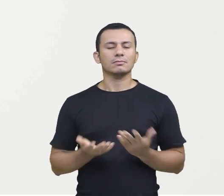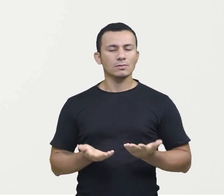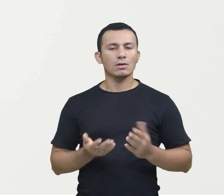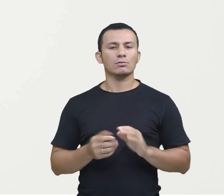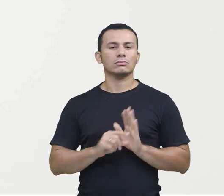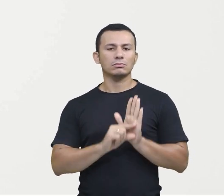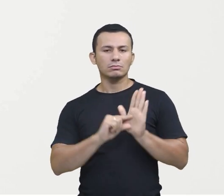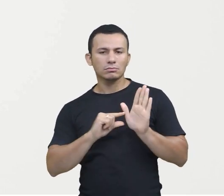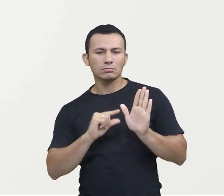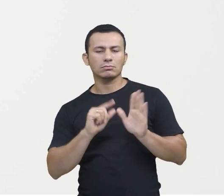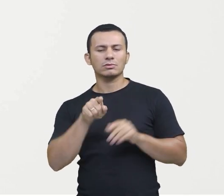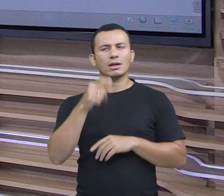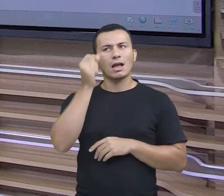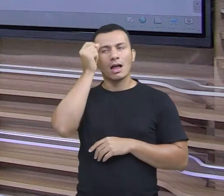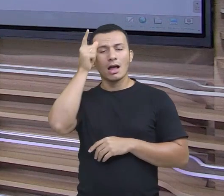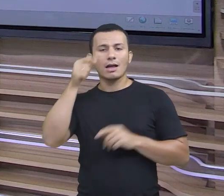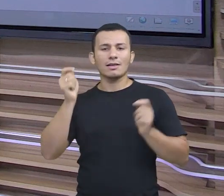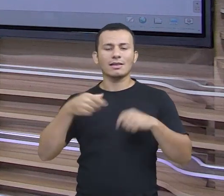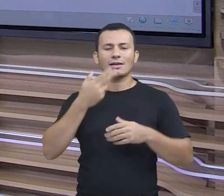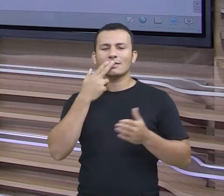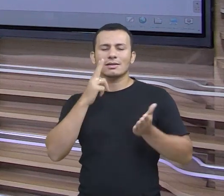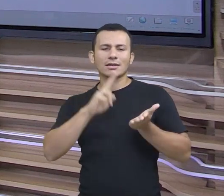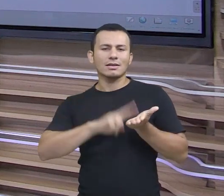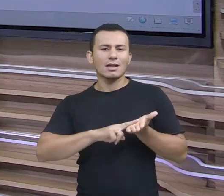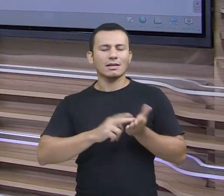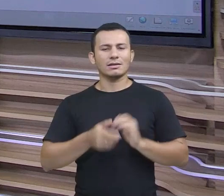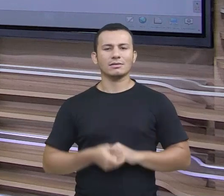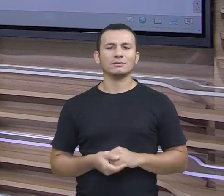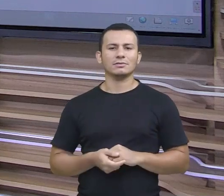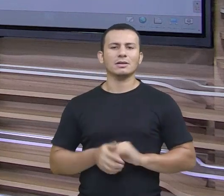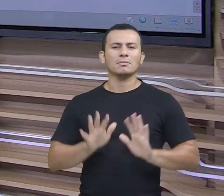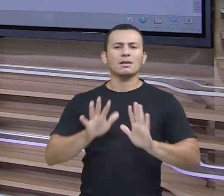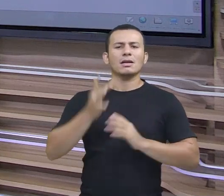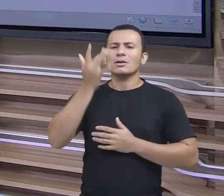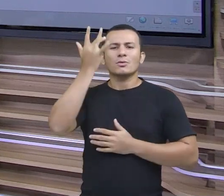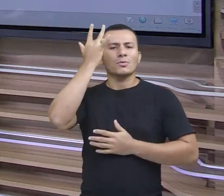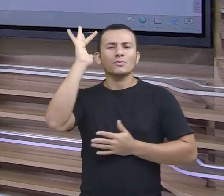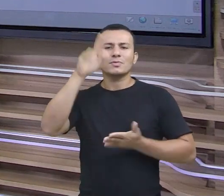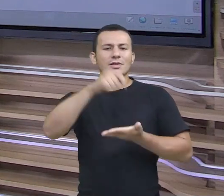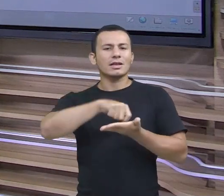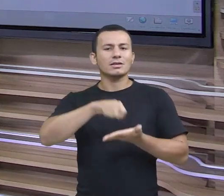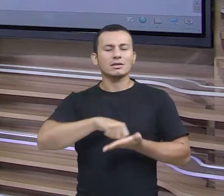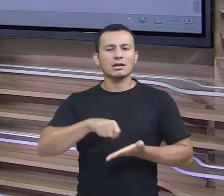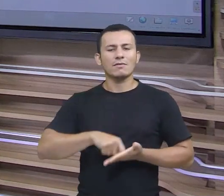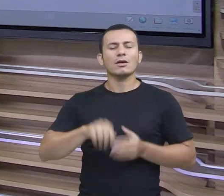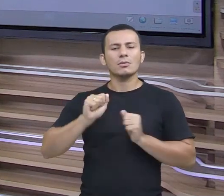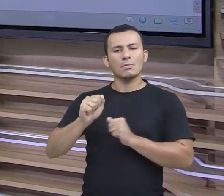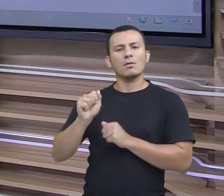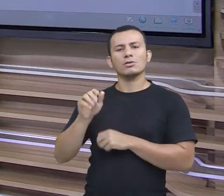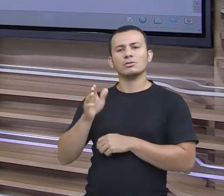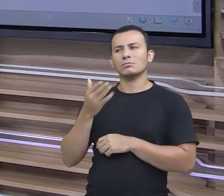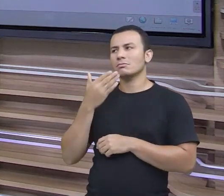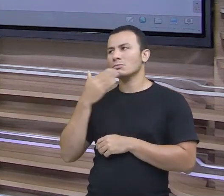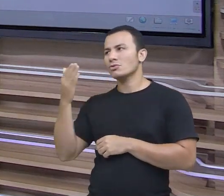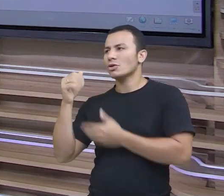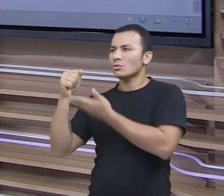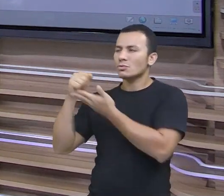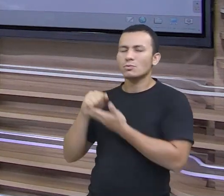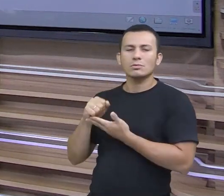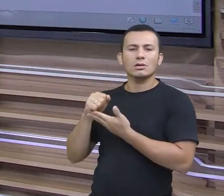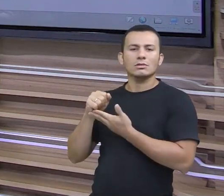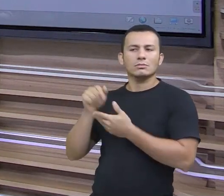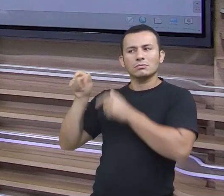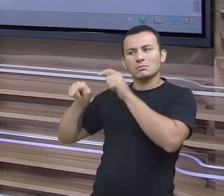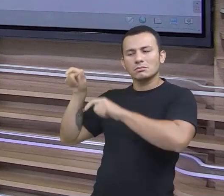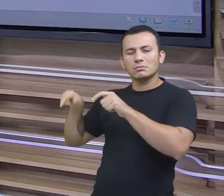Uma cartinha. Ai, professora, mas eu ainda não sei escrever bem. Pede ajuda de alguém. Você pode escrever uma carta para mim,